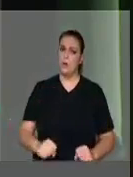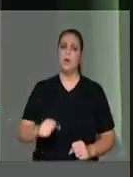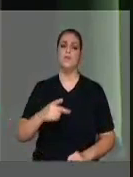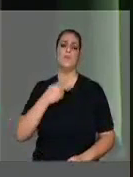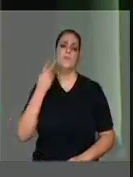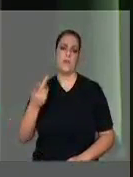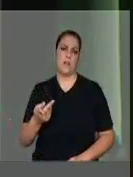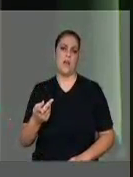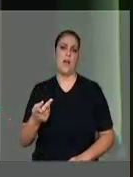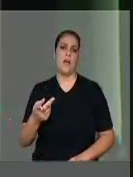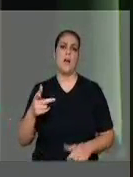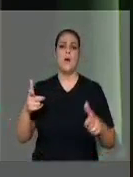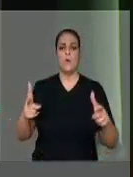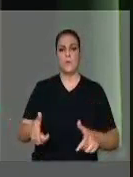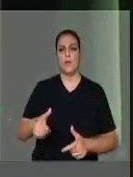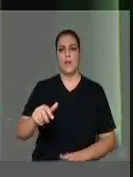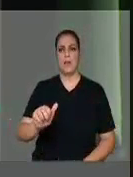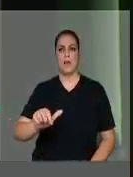Alter do Chão,